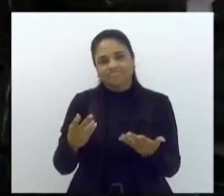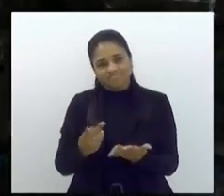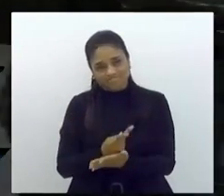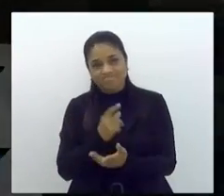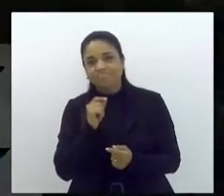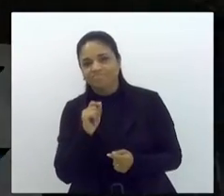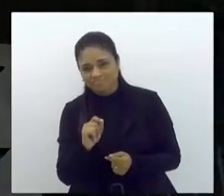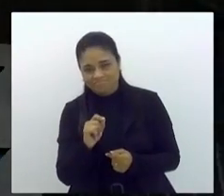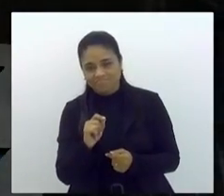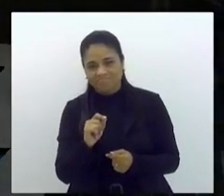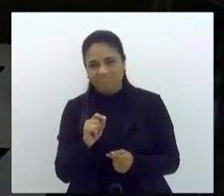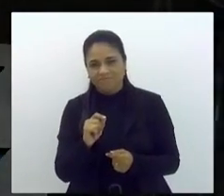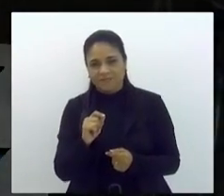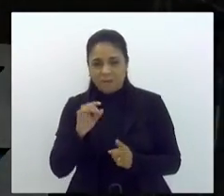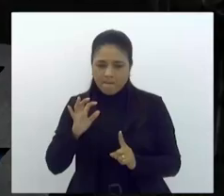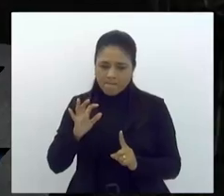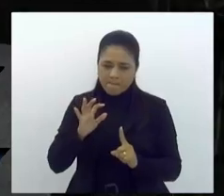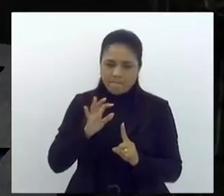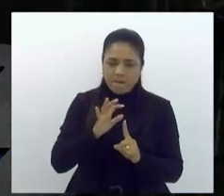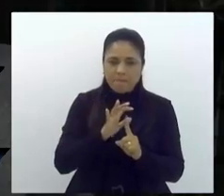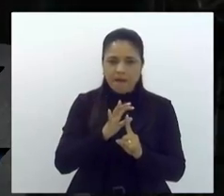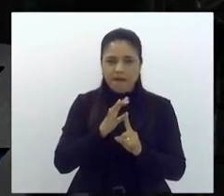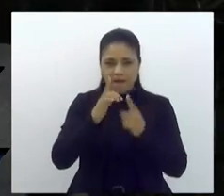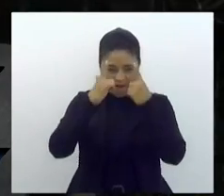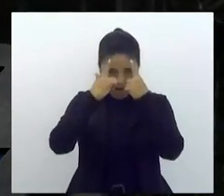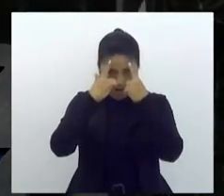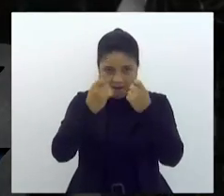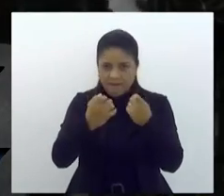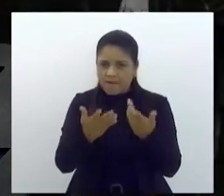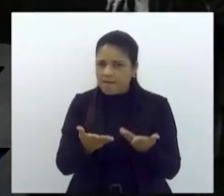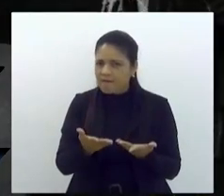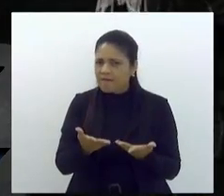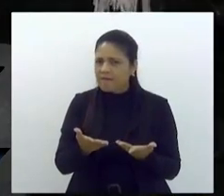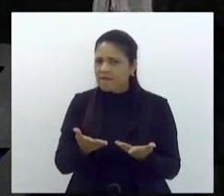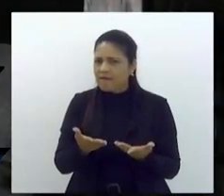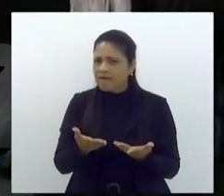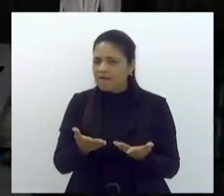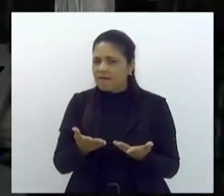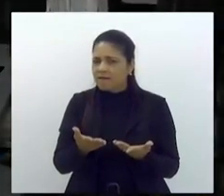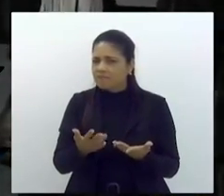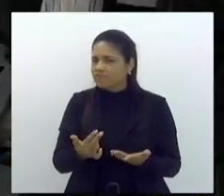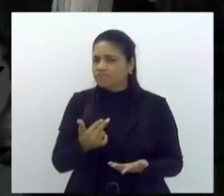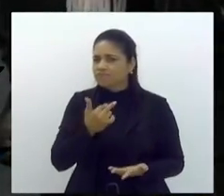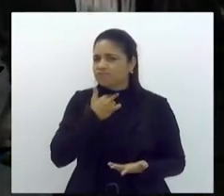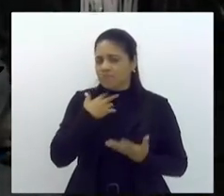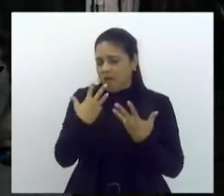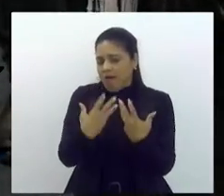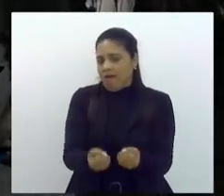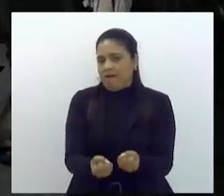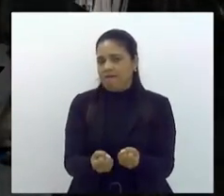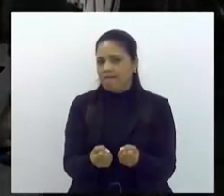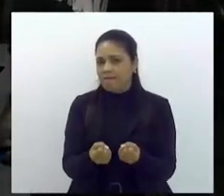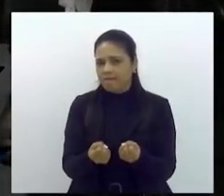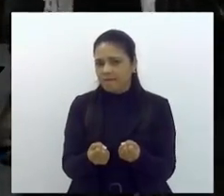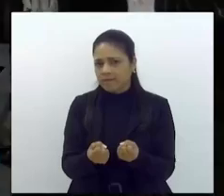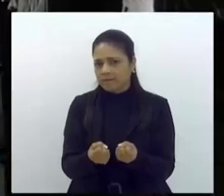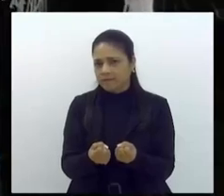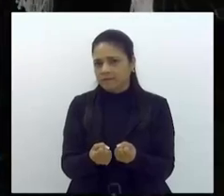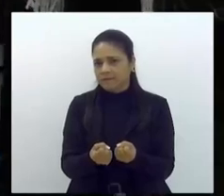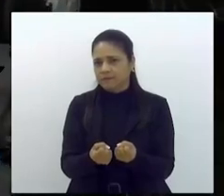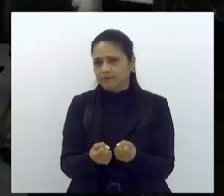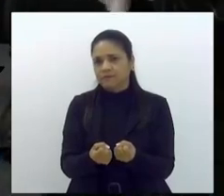que se Esparta para agressão então a gente não pode admitir isso em bom momento